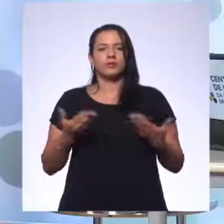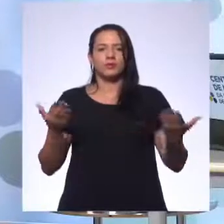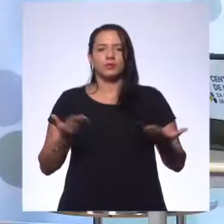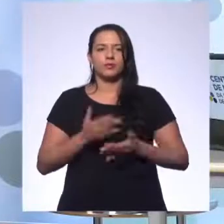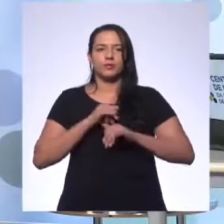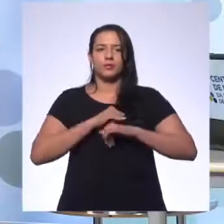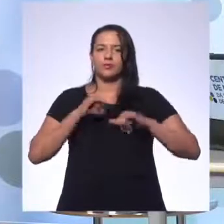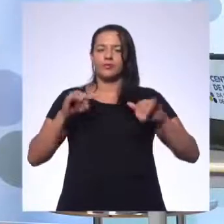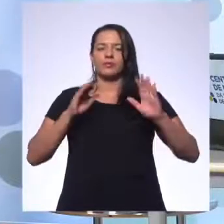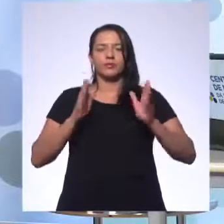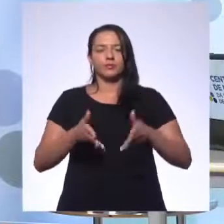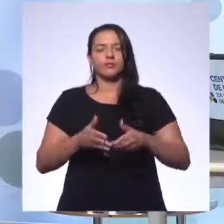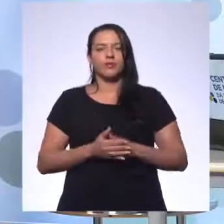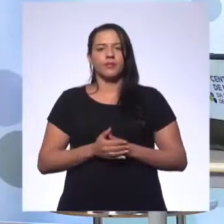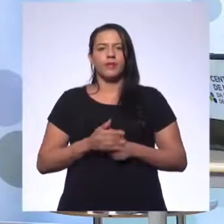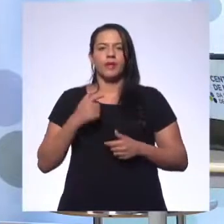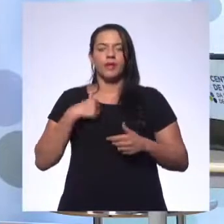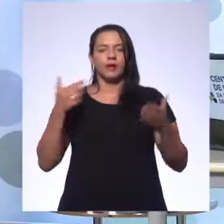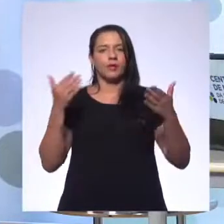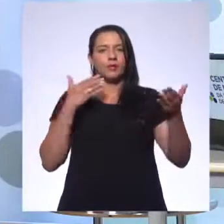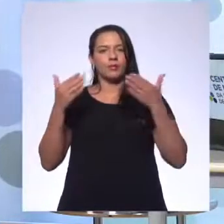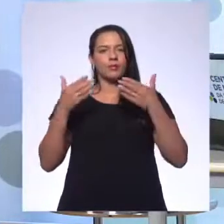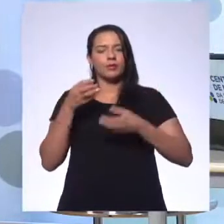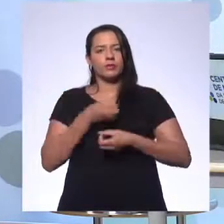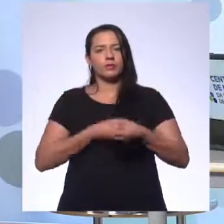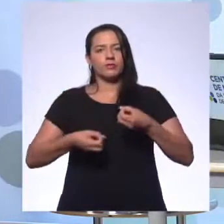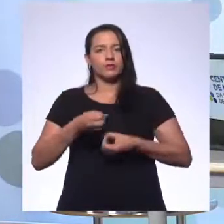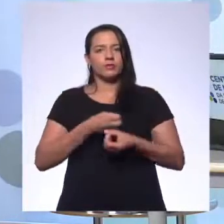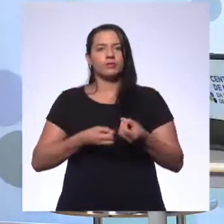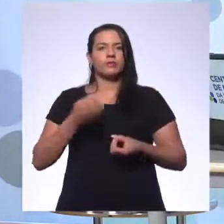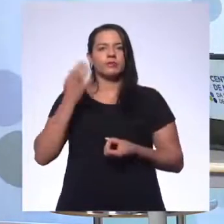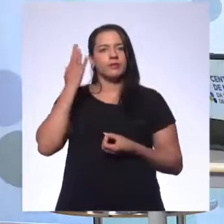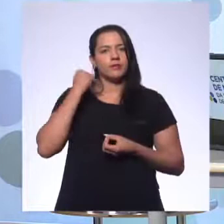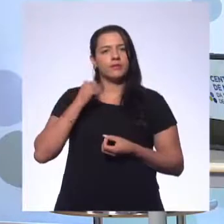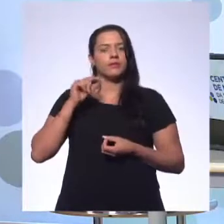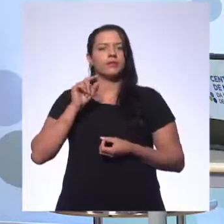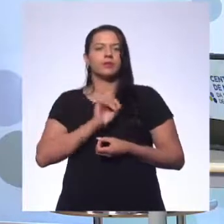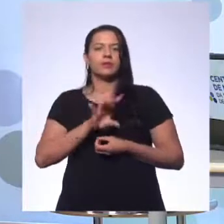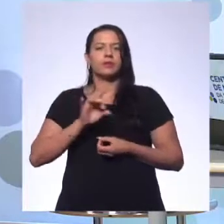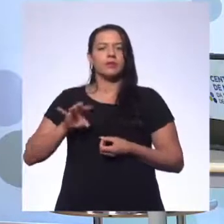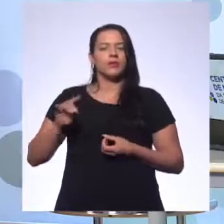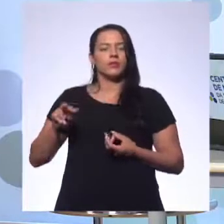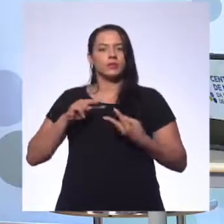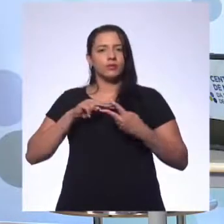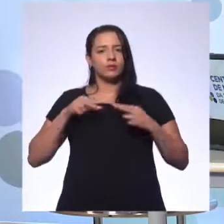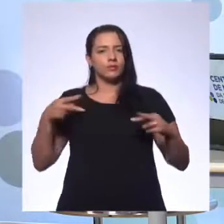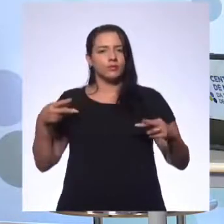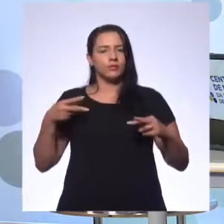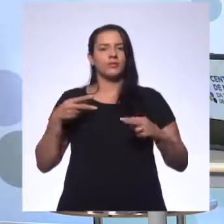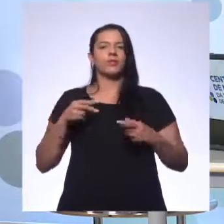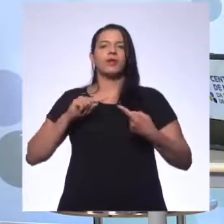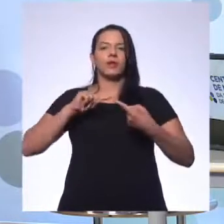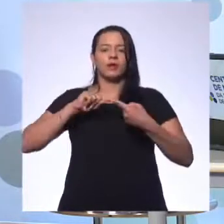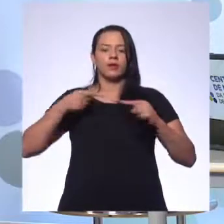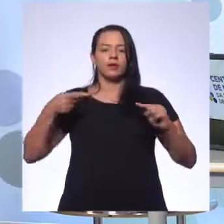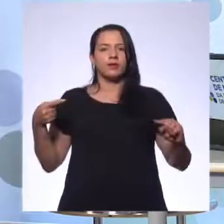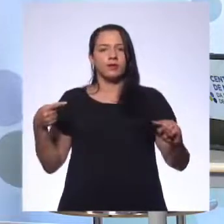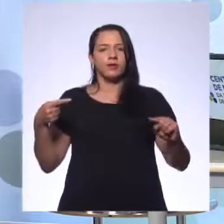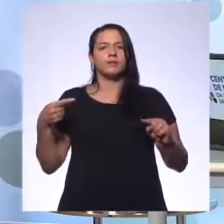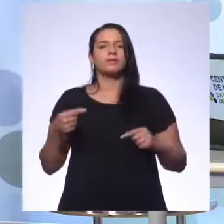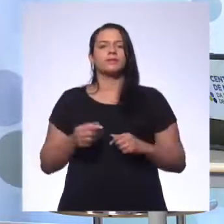essa comparação ali a nível molecular. Então, levando em consideração a molécula de DNA, molécula de RNA,